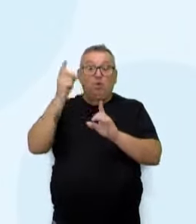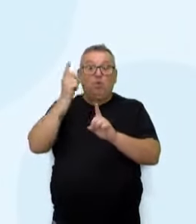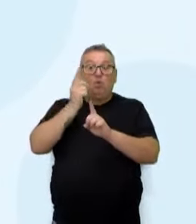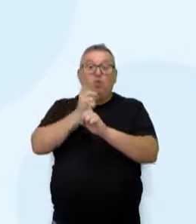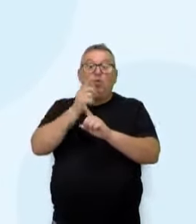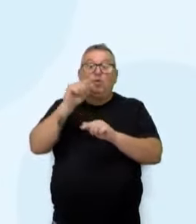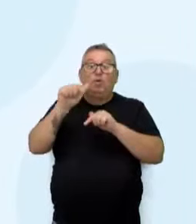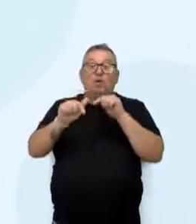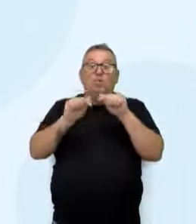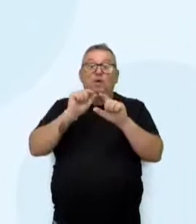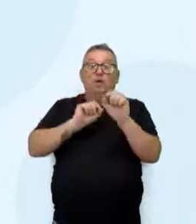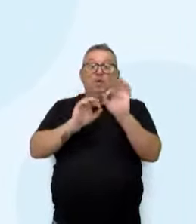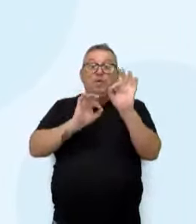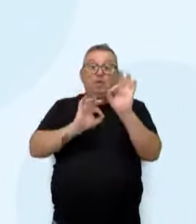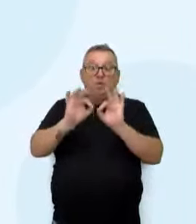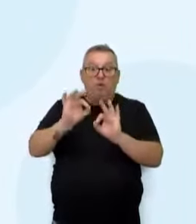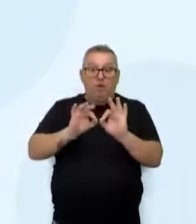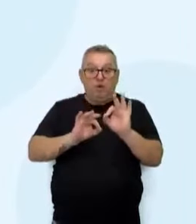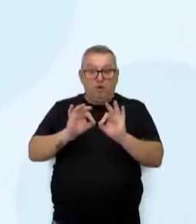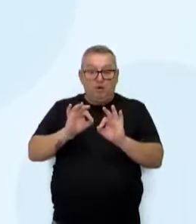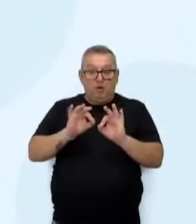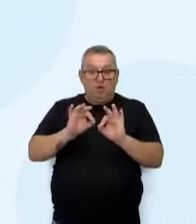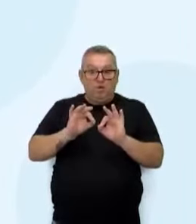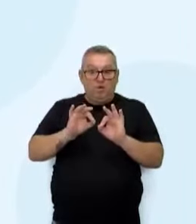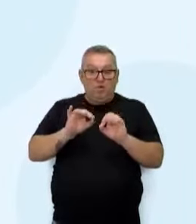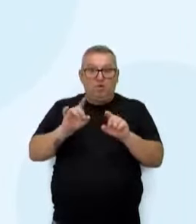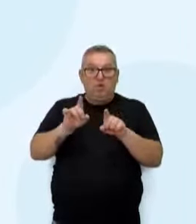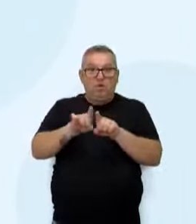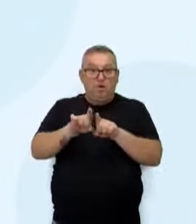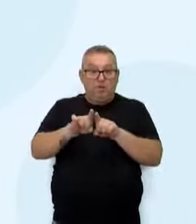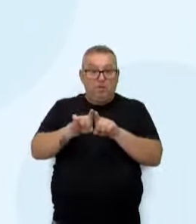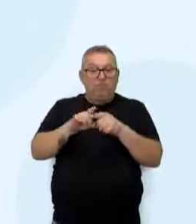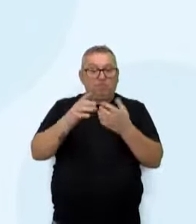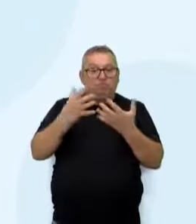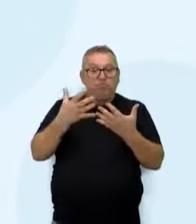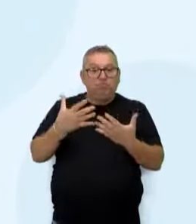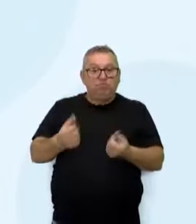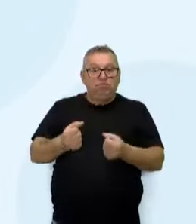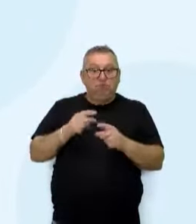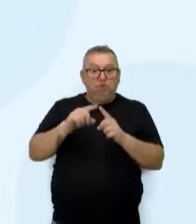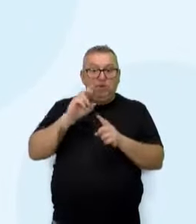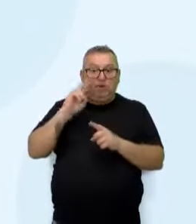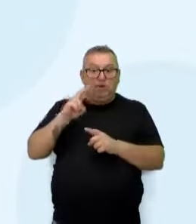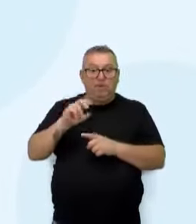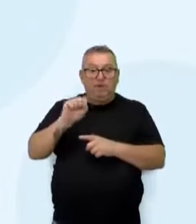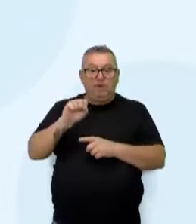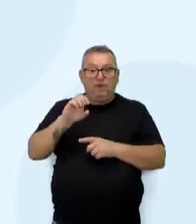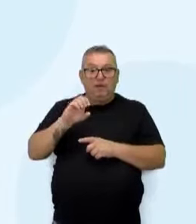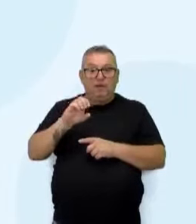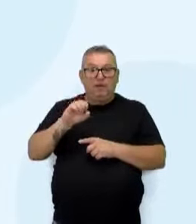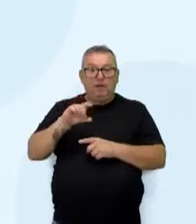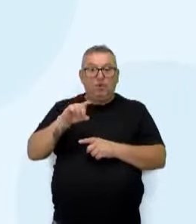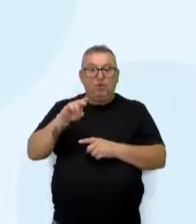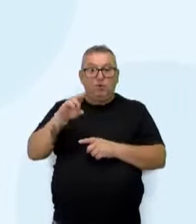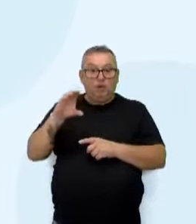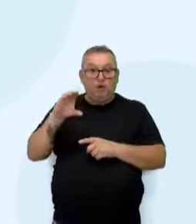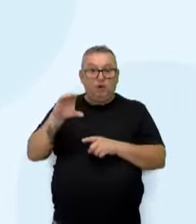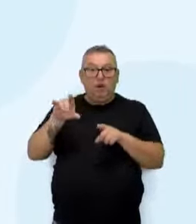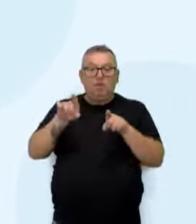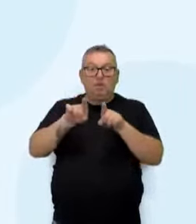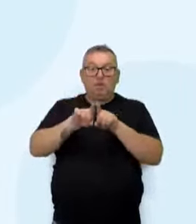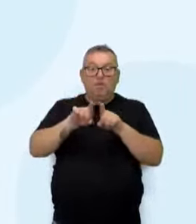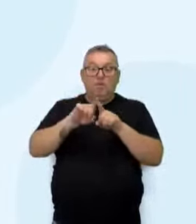trabalhar o modelo organizativo, né, adotado pela SEDUC, em parceria com o Instituto Ayrton Senna, com